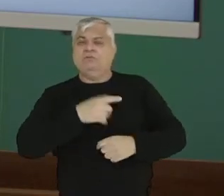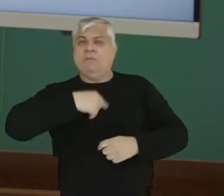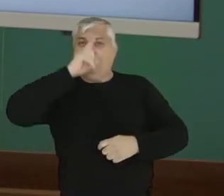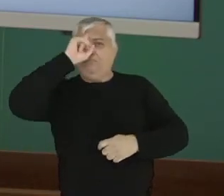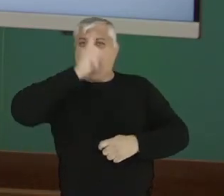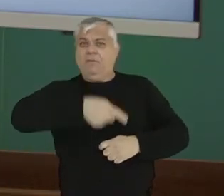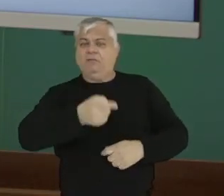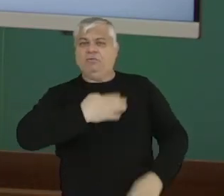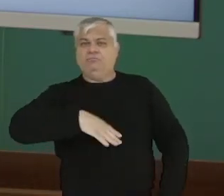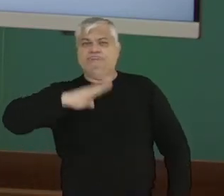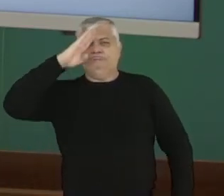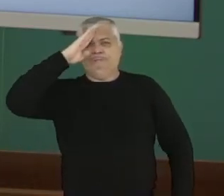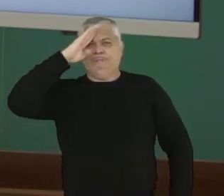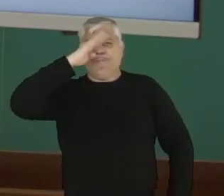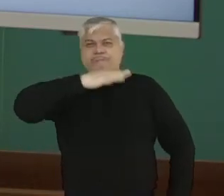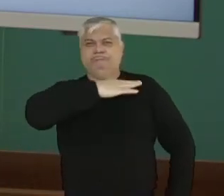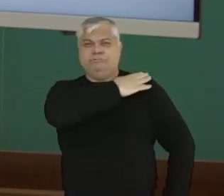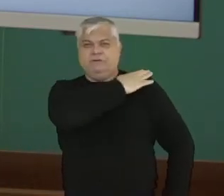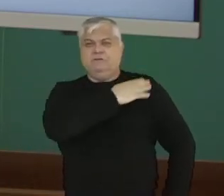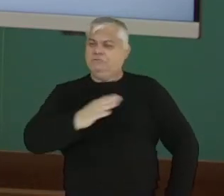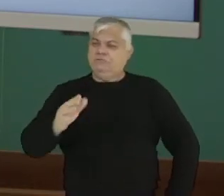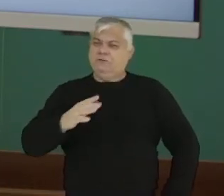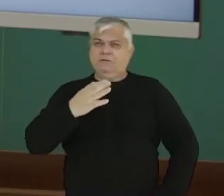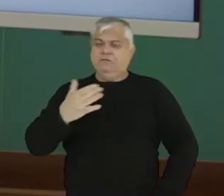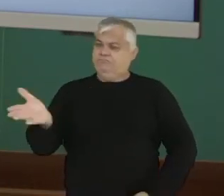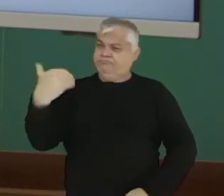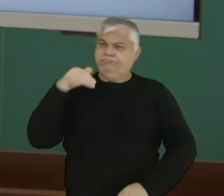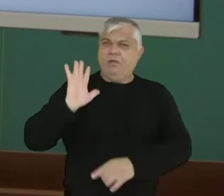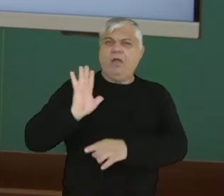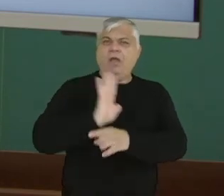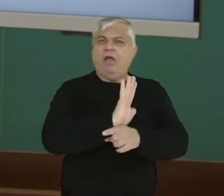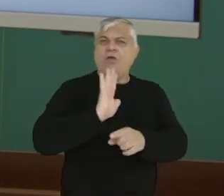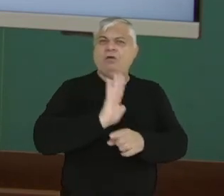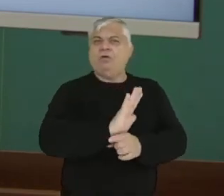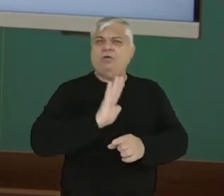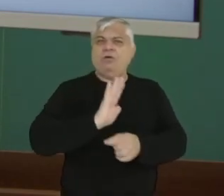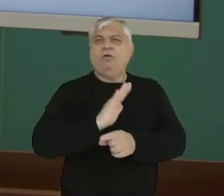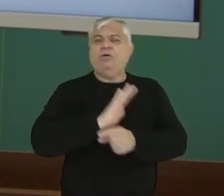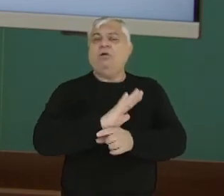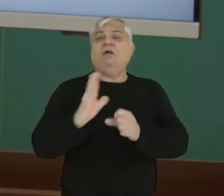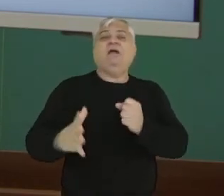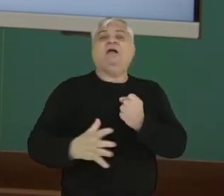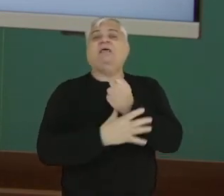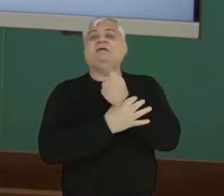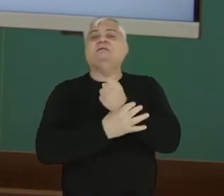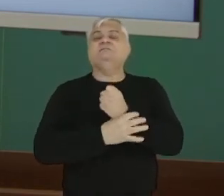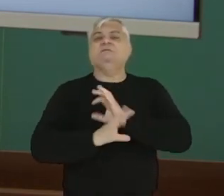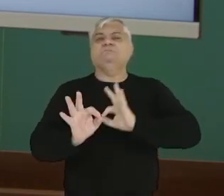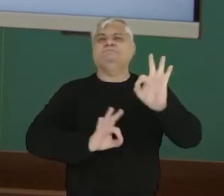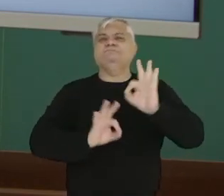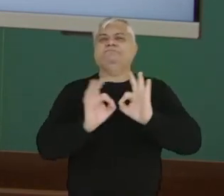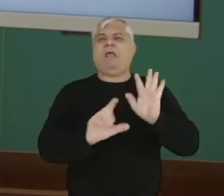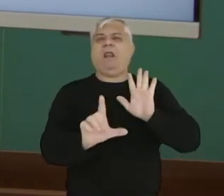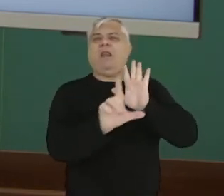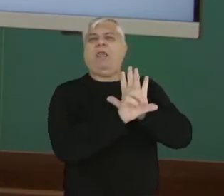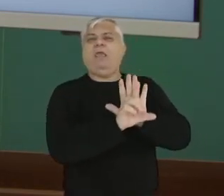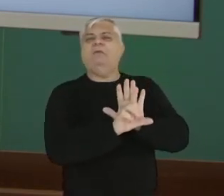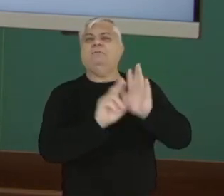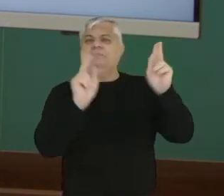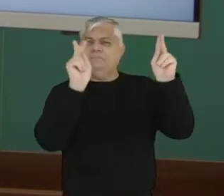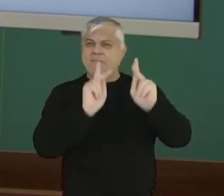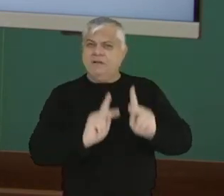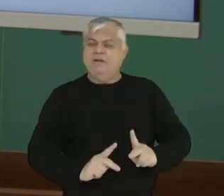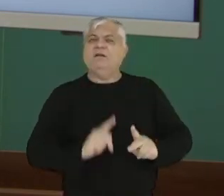Forças Armadas elas foram chamadas para atuar na garantia da lei e da ordem